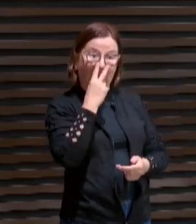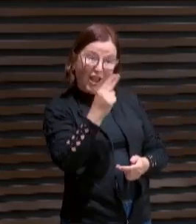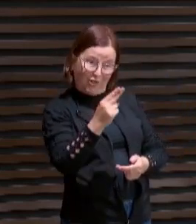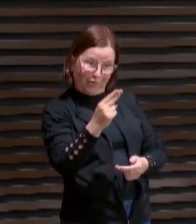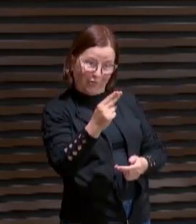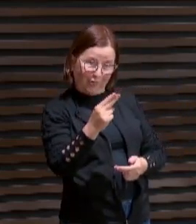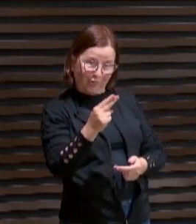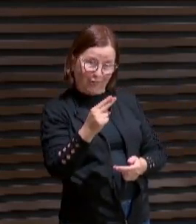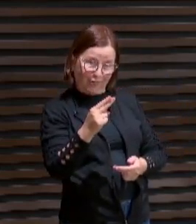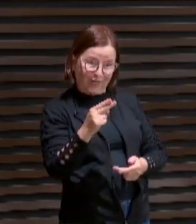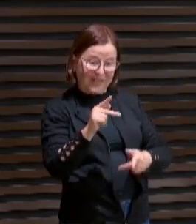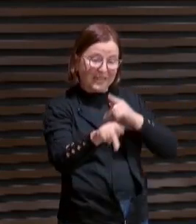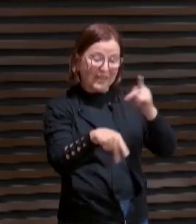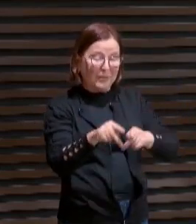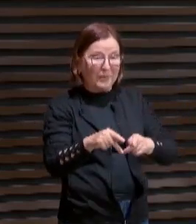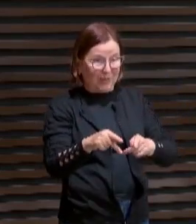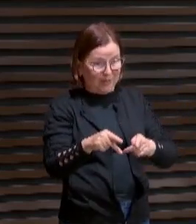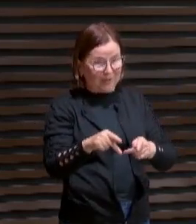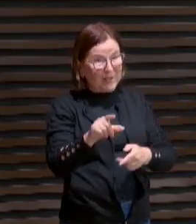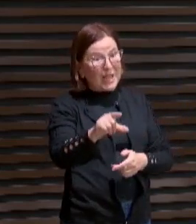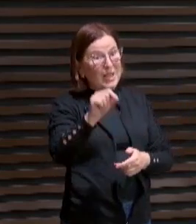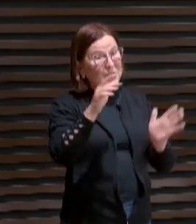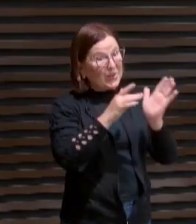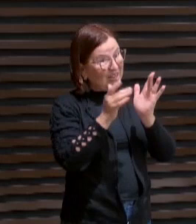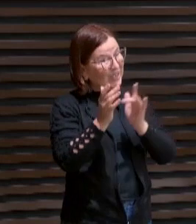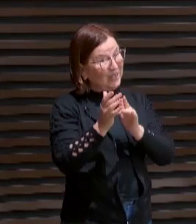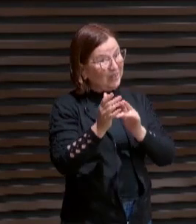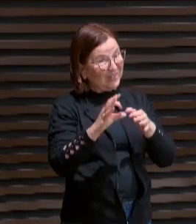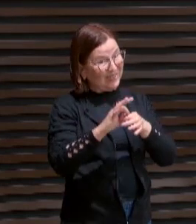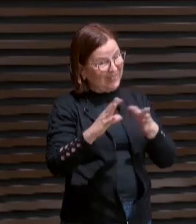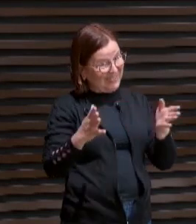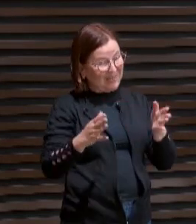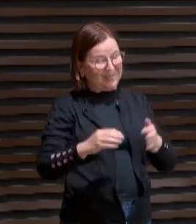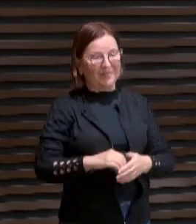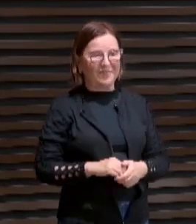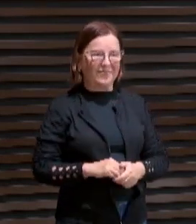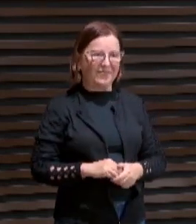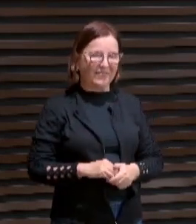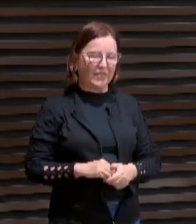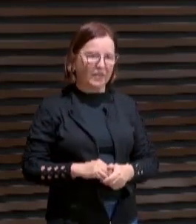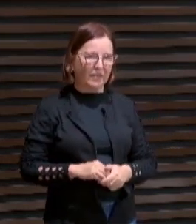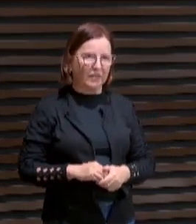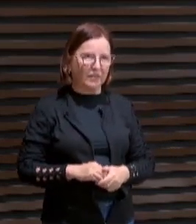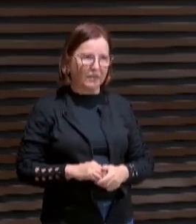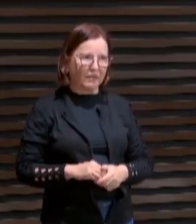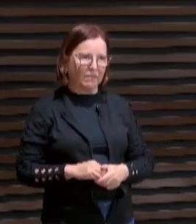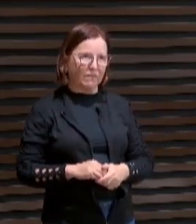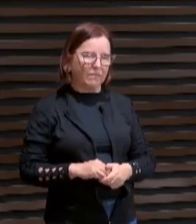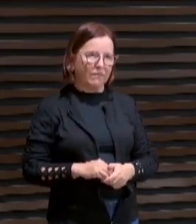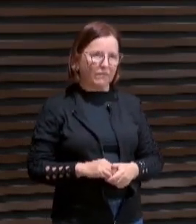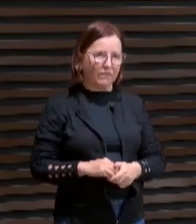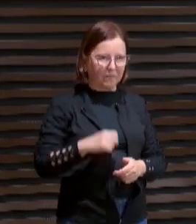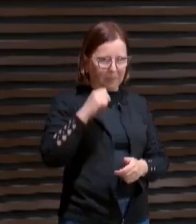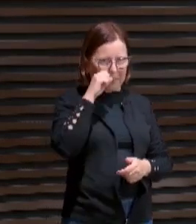Deus, a Jesus, o bandido. Vocês sentem alguma coisa no